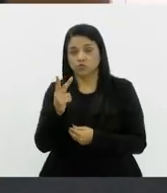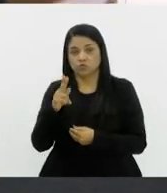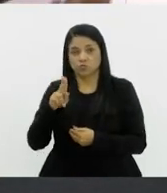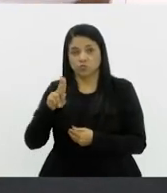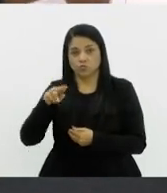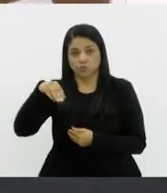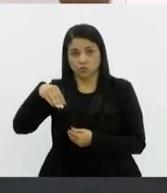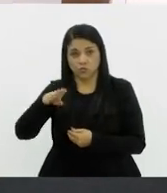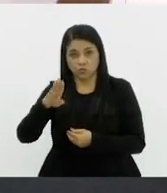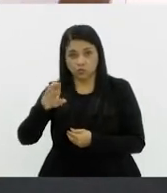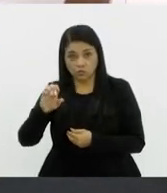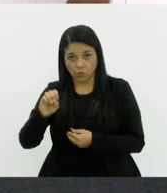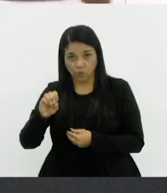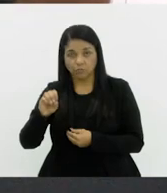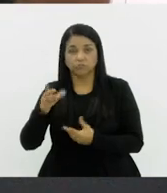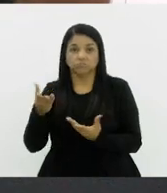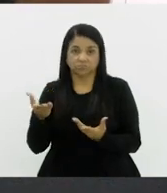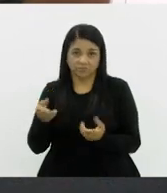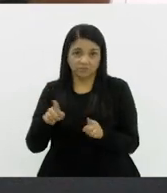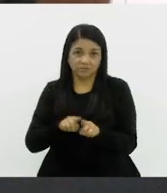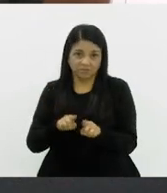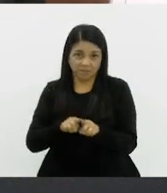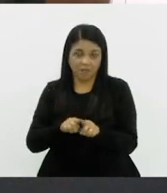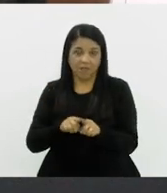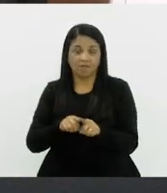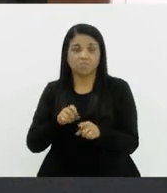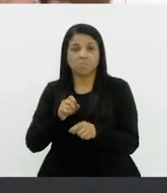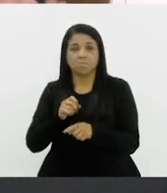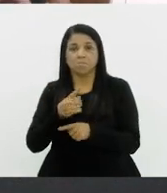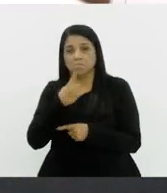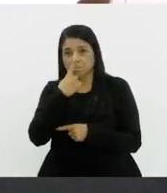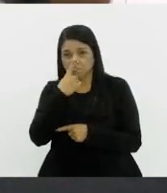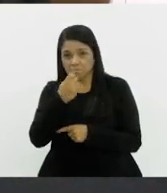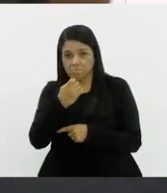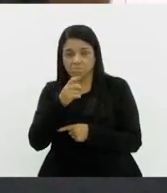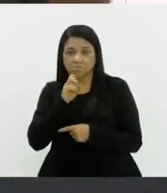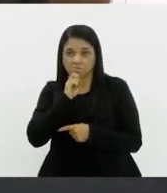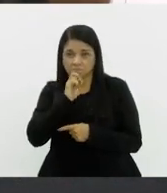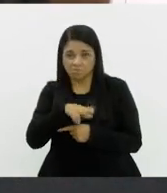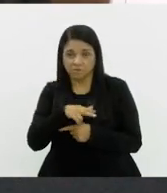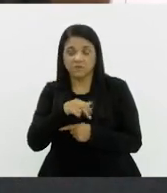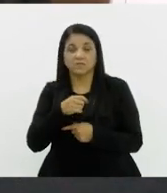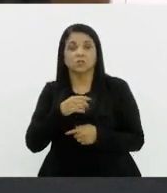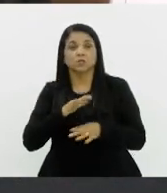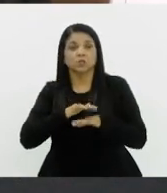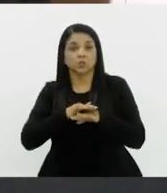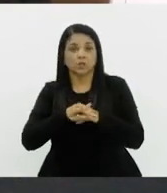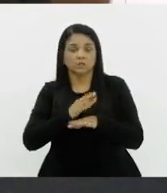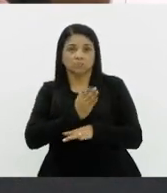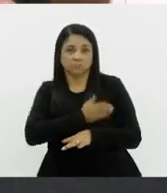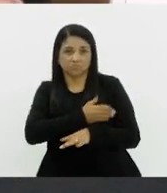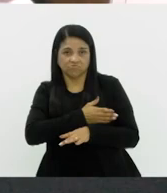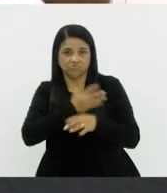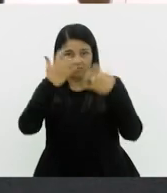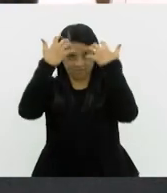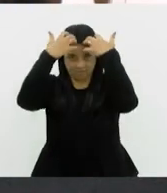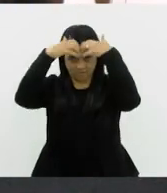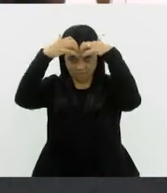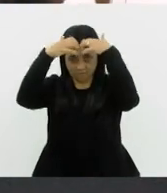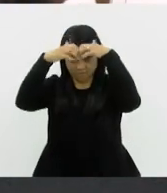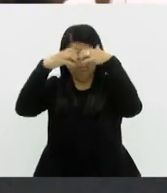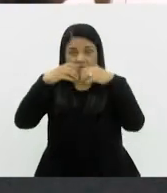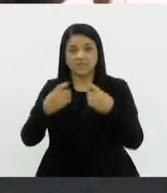é altamente poluente, pode causar doença cardíaca, derrames cerebrais e câncer. E,